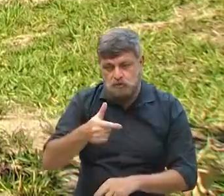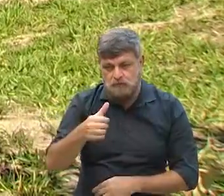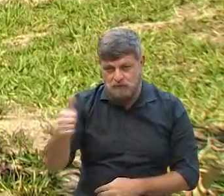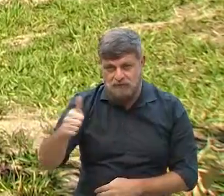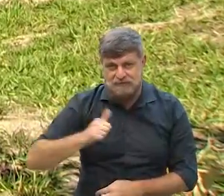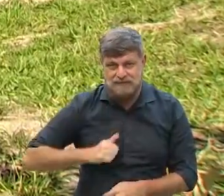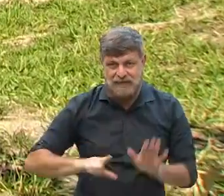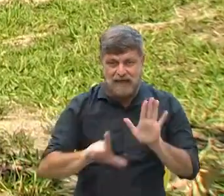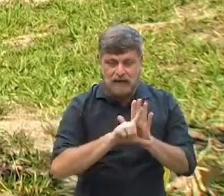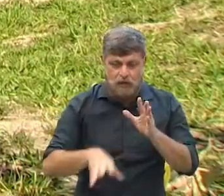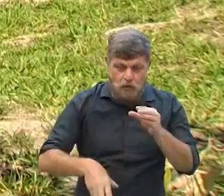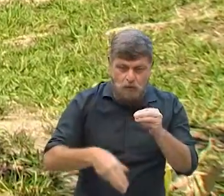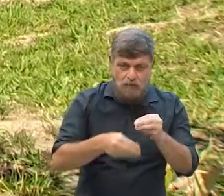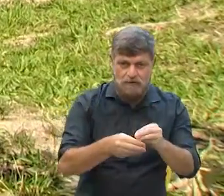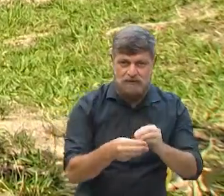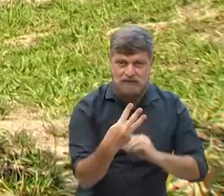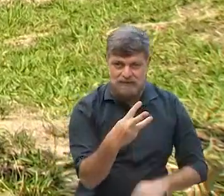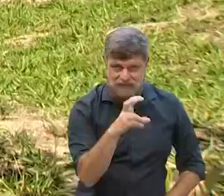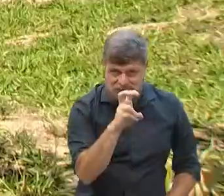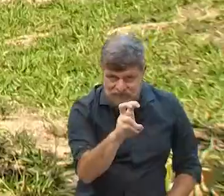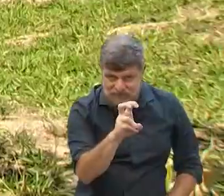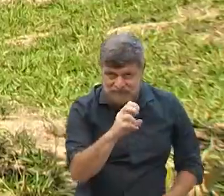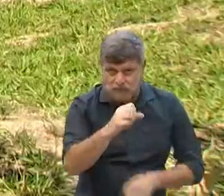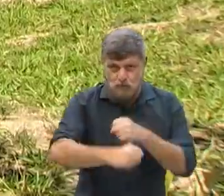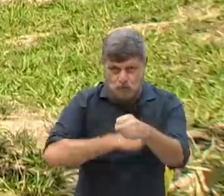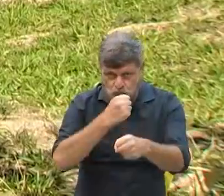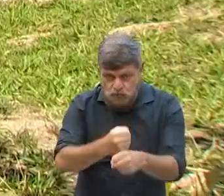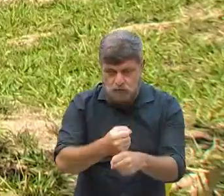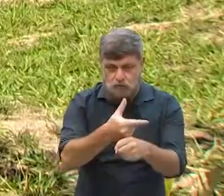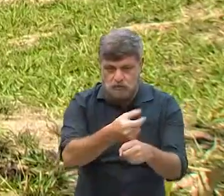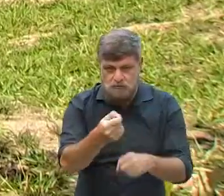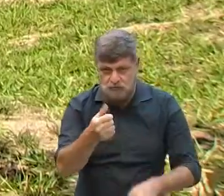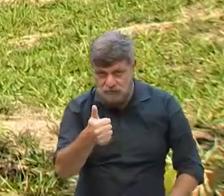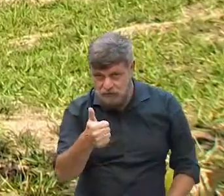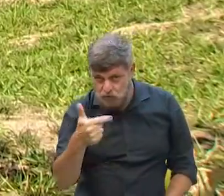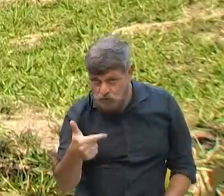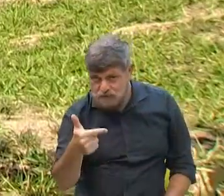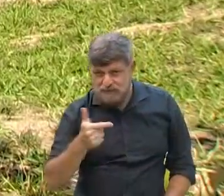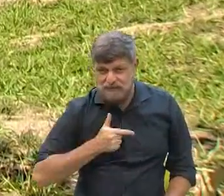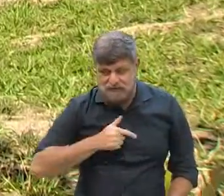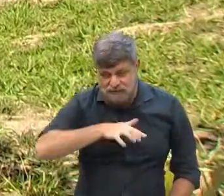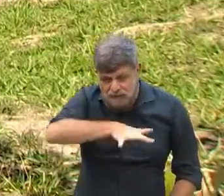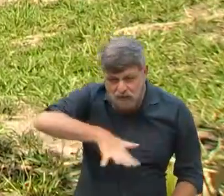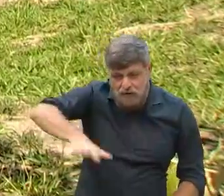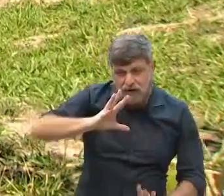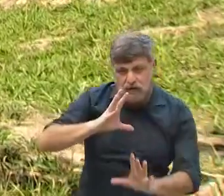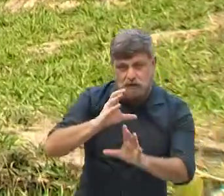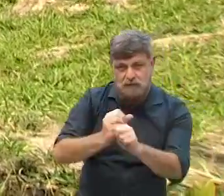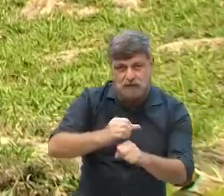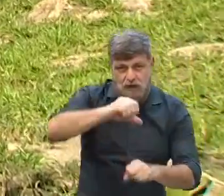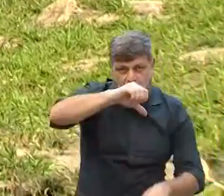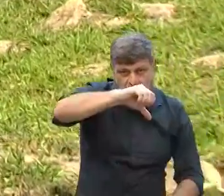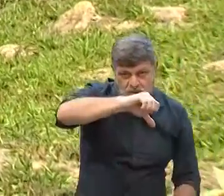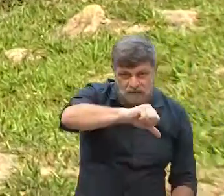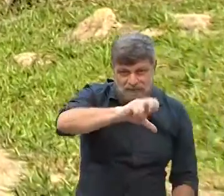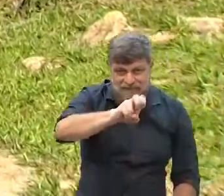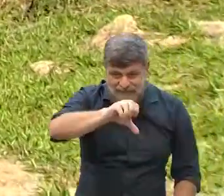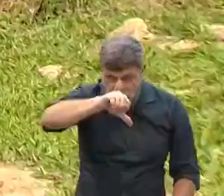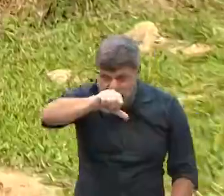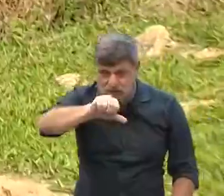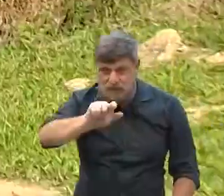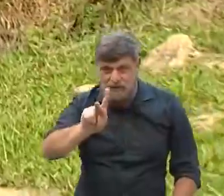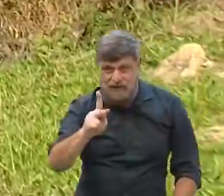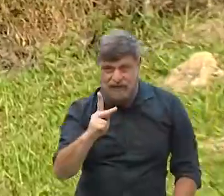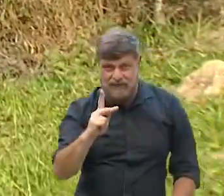Lei Complementar número 35 em 2012. São um pouco mais de 959 hectares de